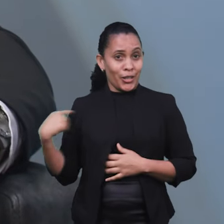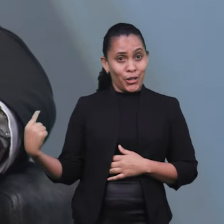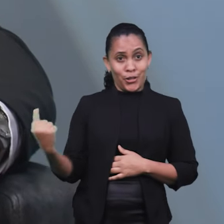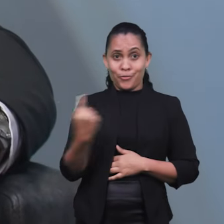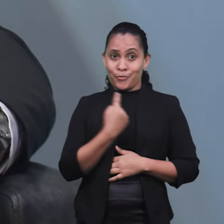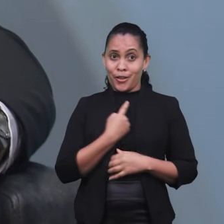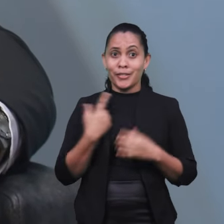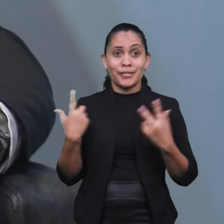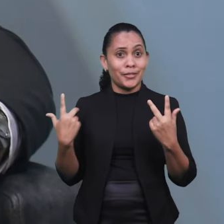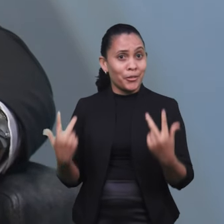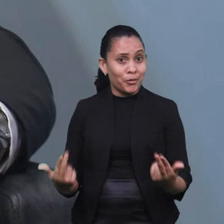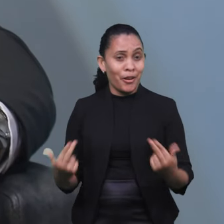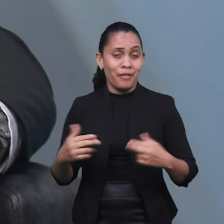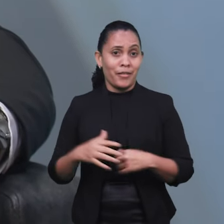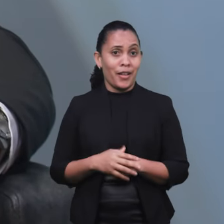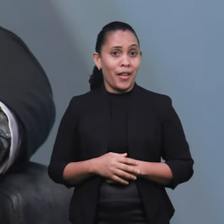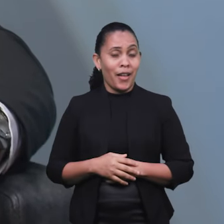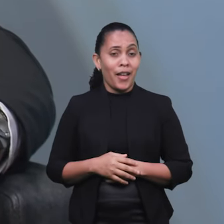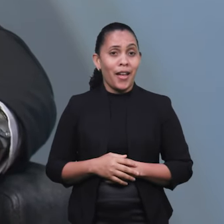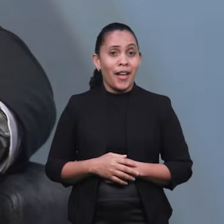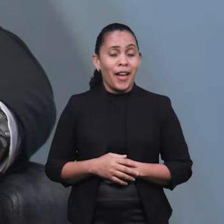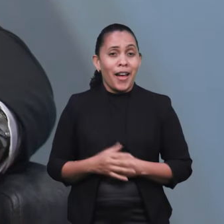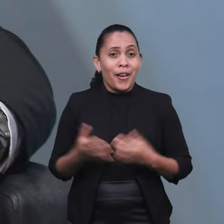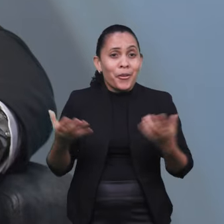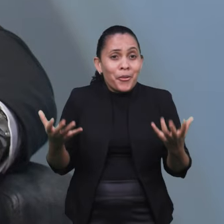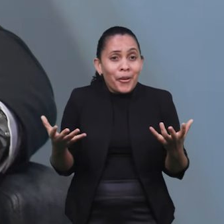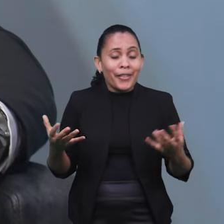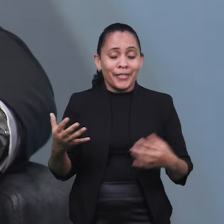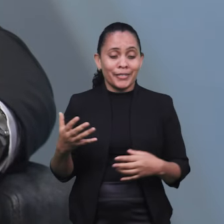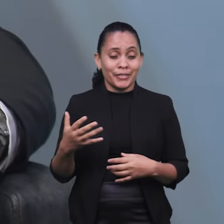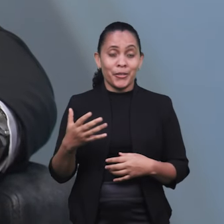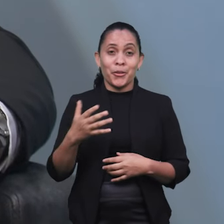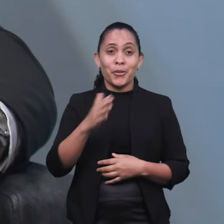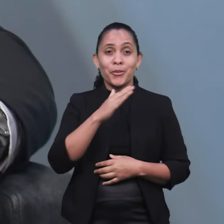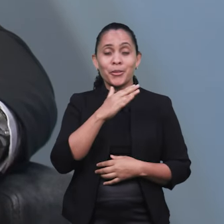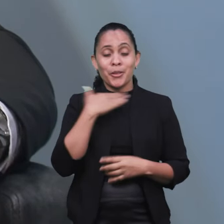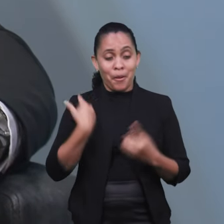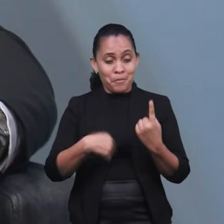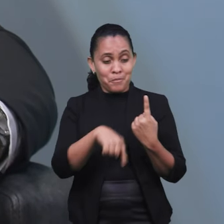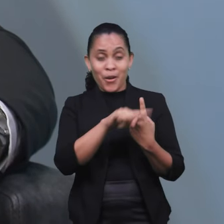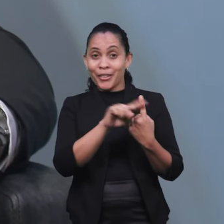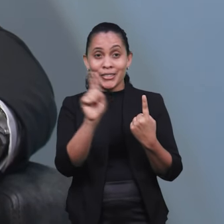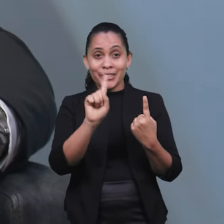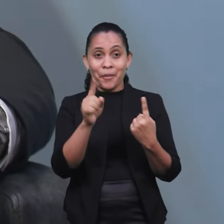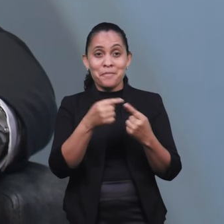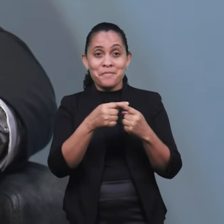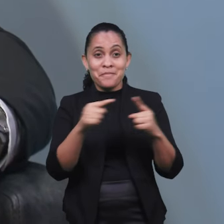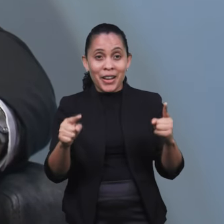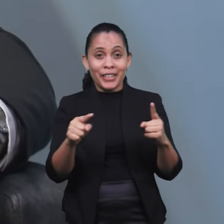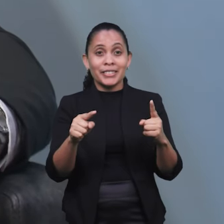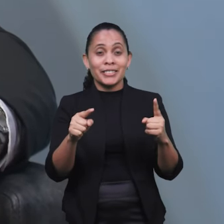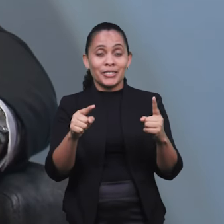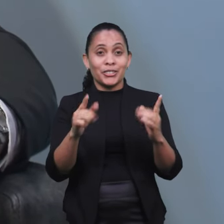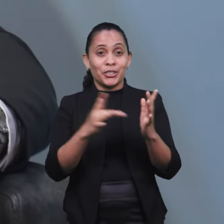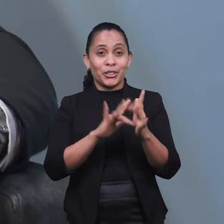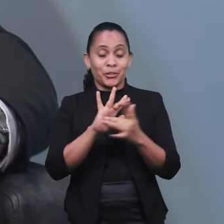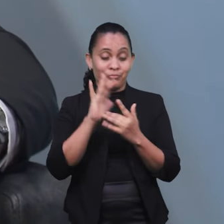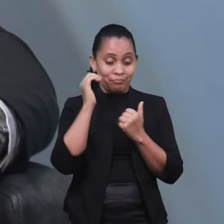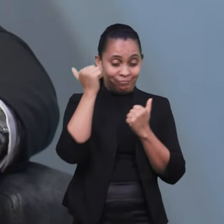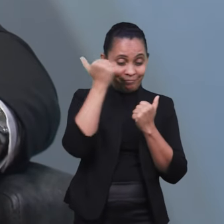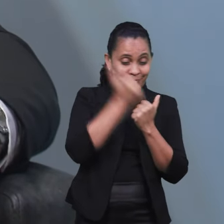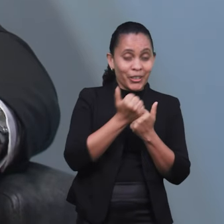nós tomamos o cálice da doçura, do perdão, da graça. Porque quando Jesus ele serve